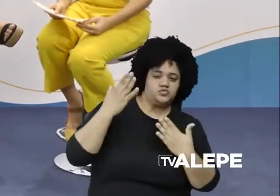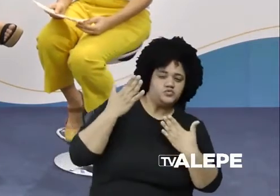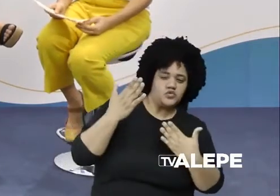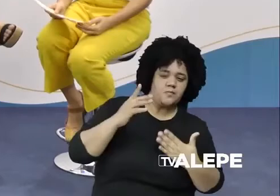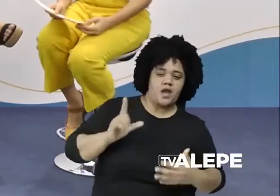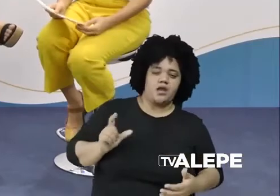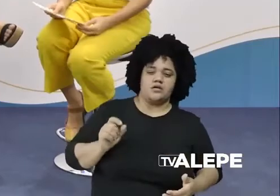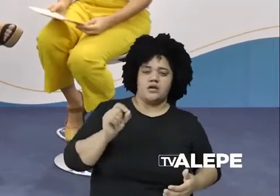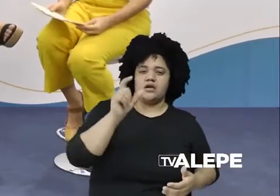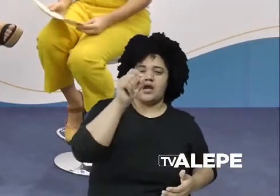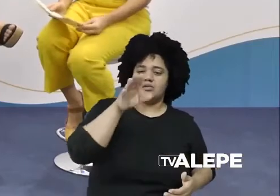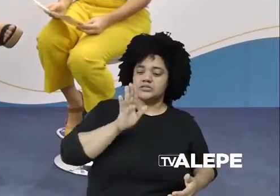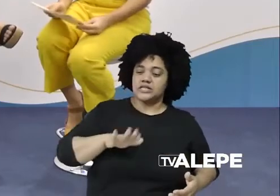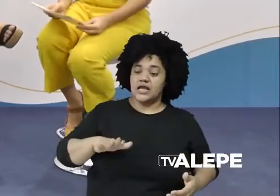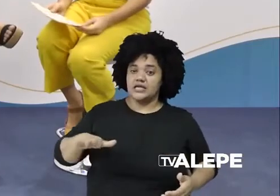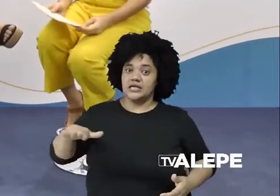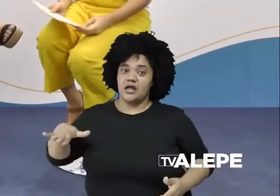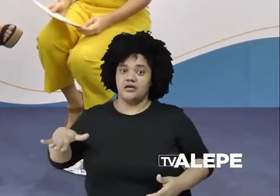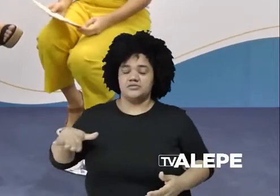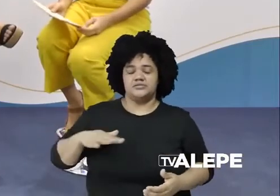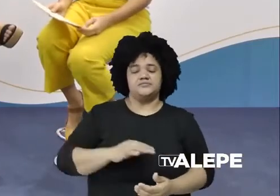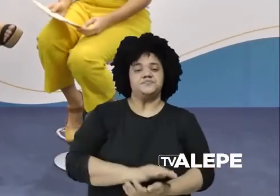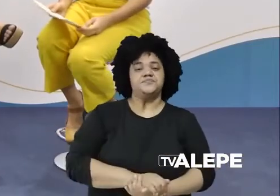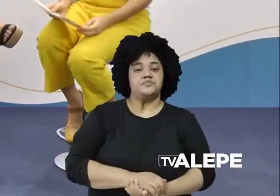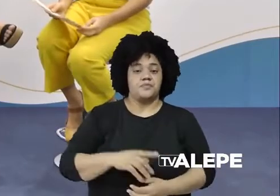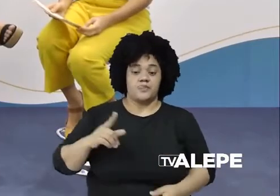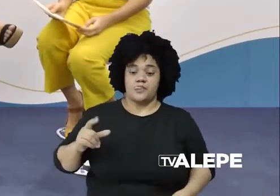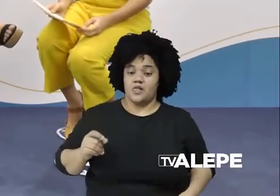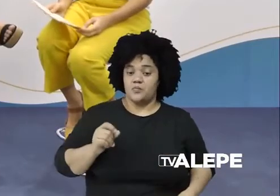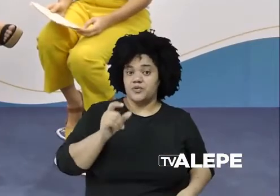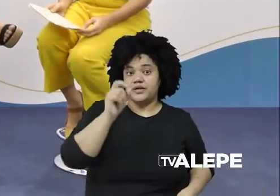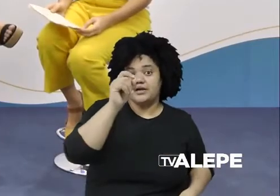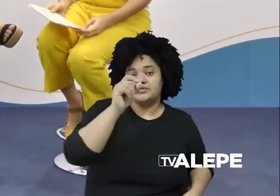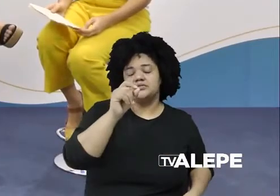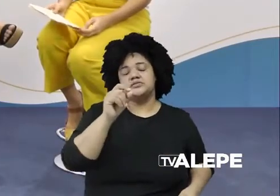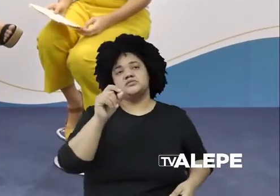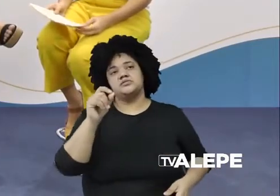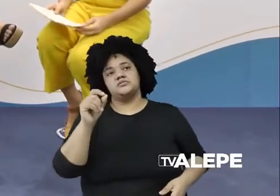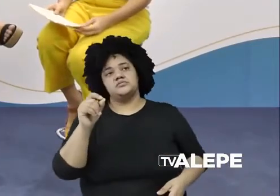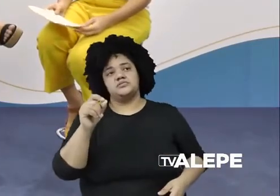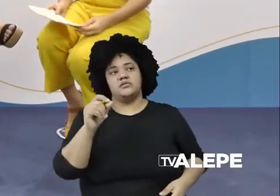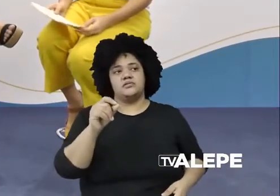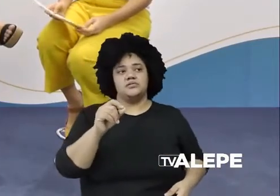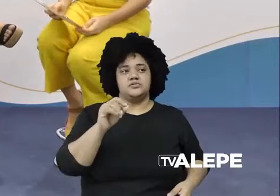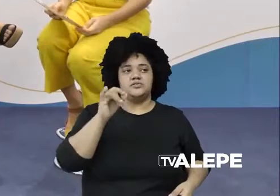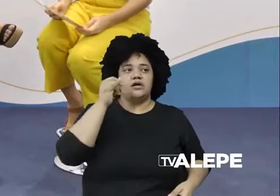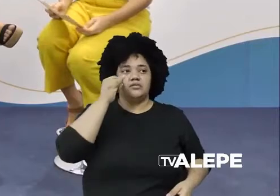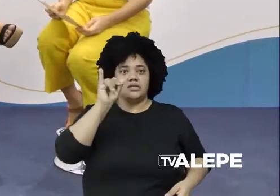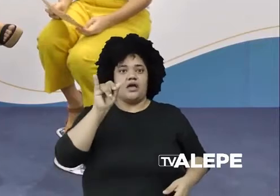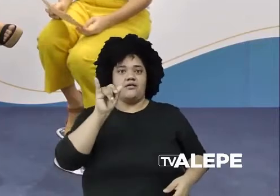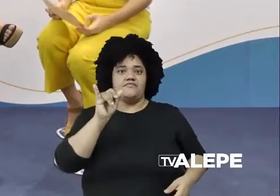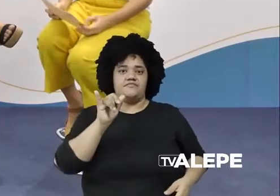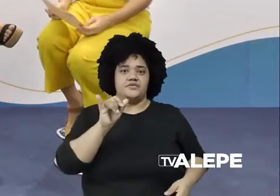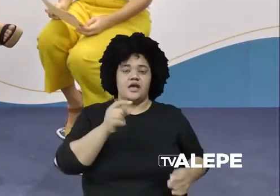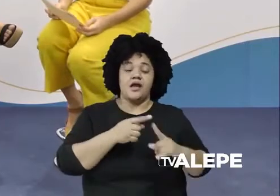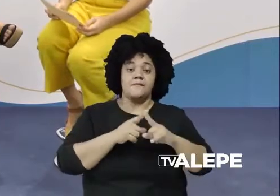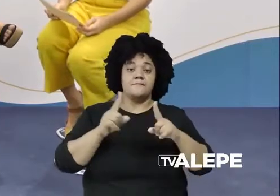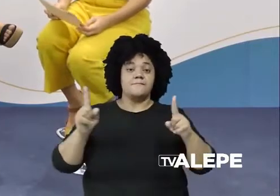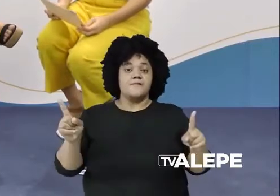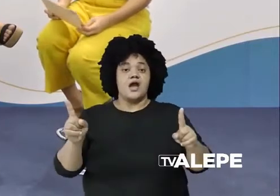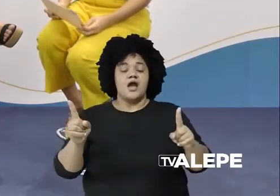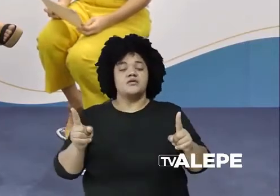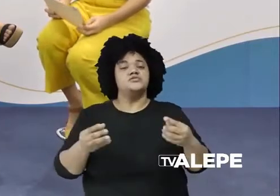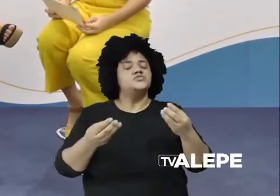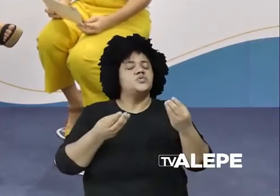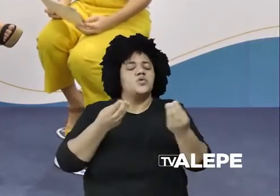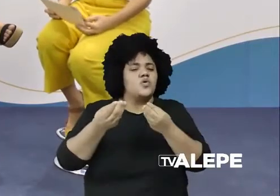de câncer na criança. O fato do câncer, assim, não seria a situação de evitar especificamente, mas